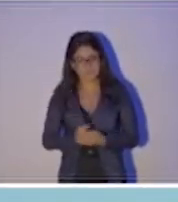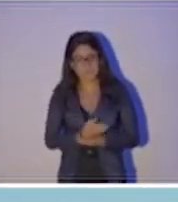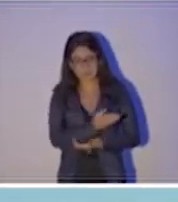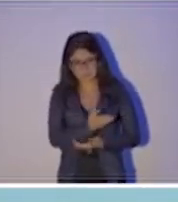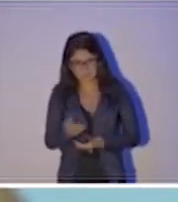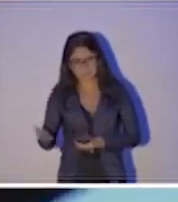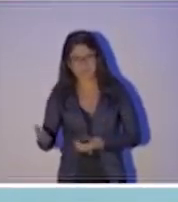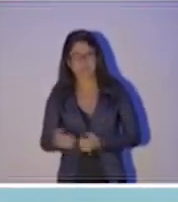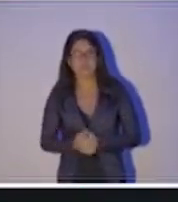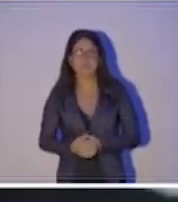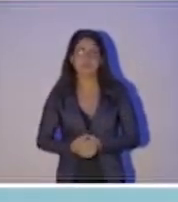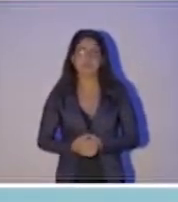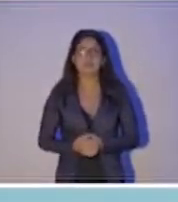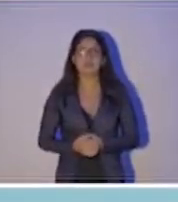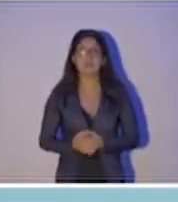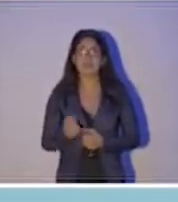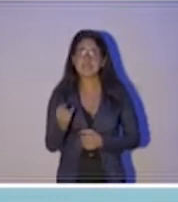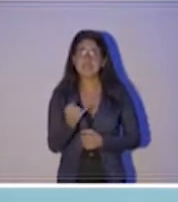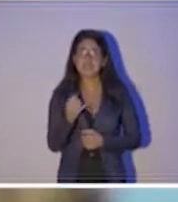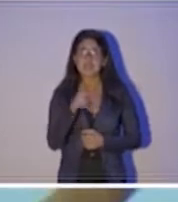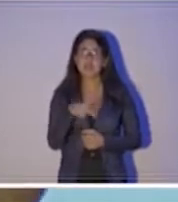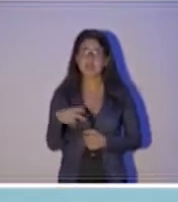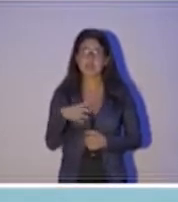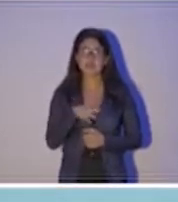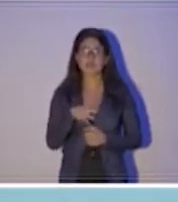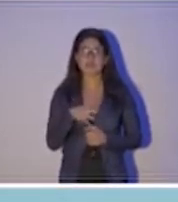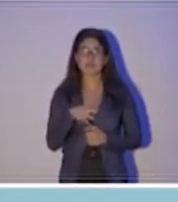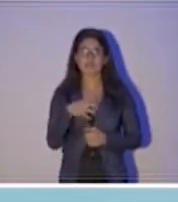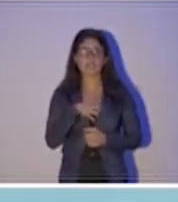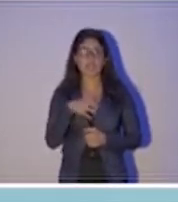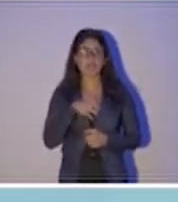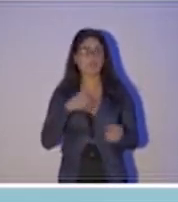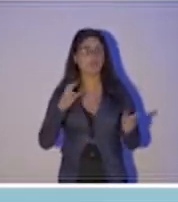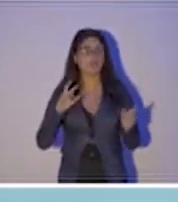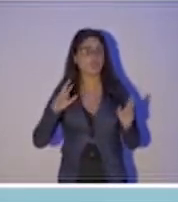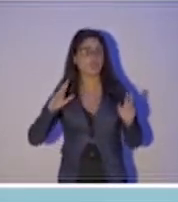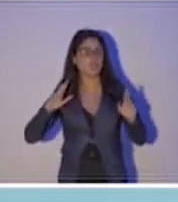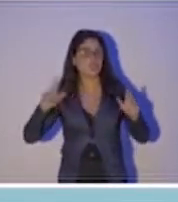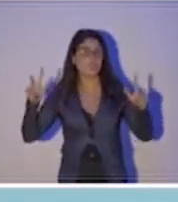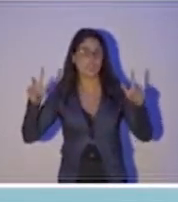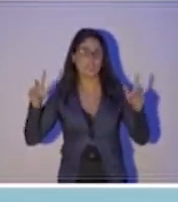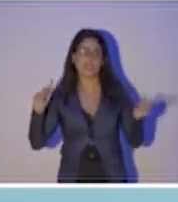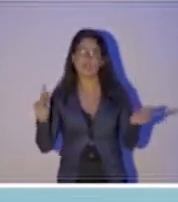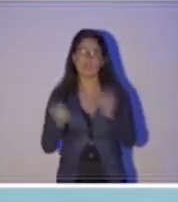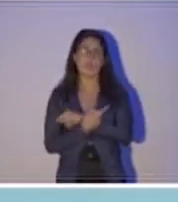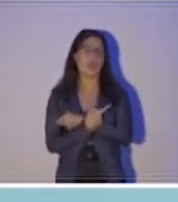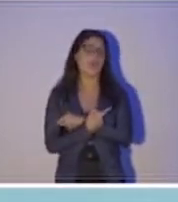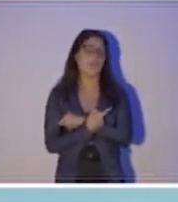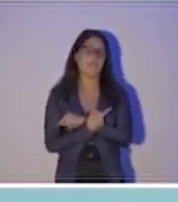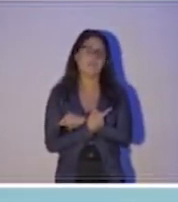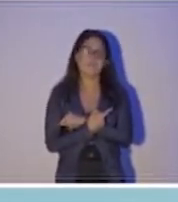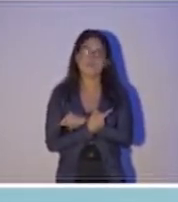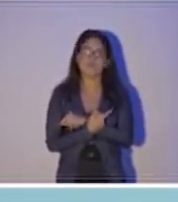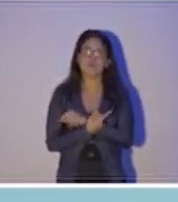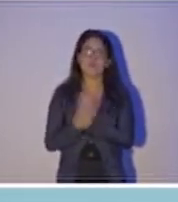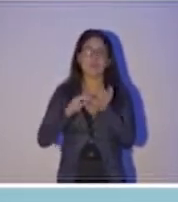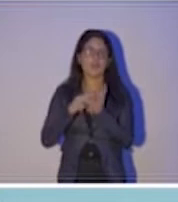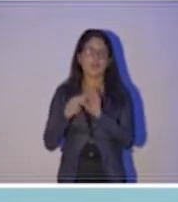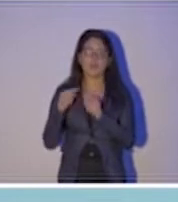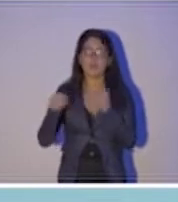que contrarie essa percepção é imprópria para que um educador leve para dentro de sala de